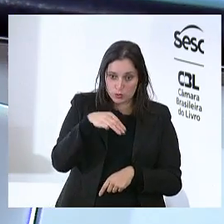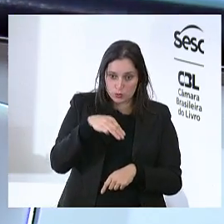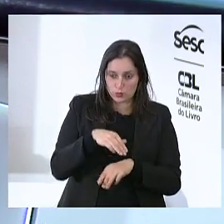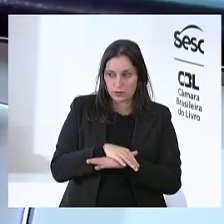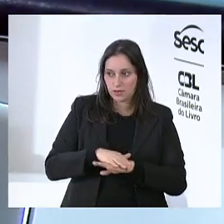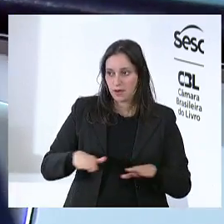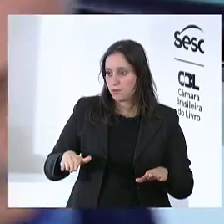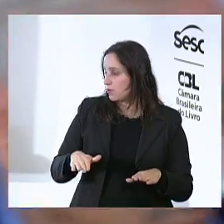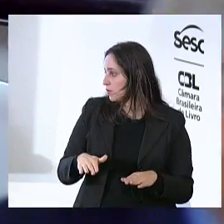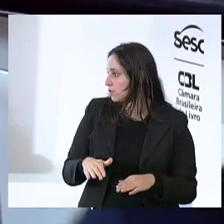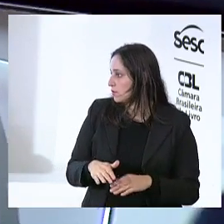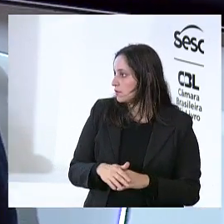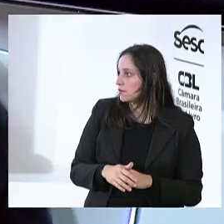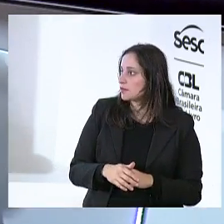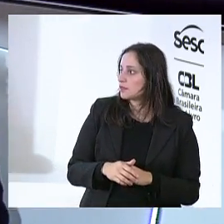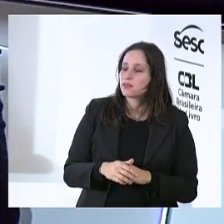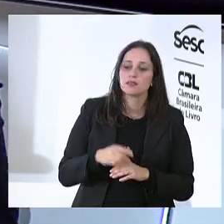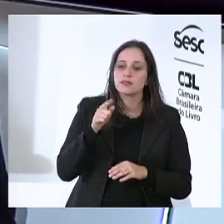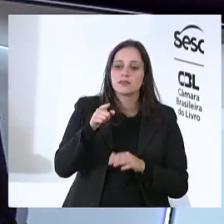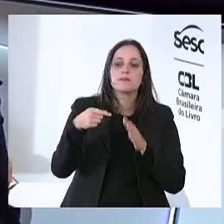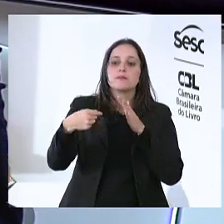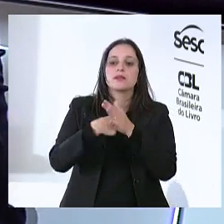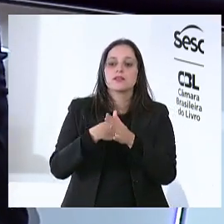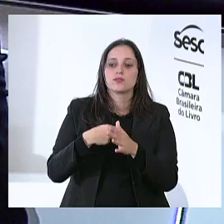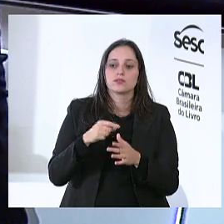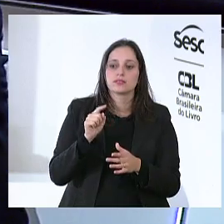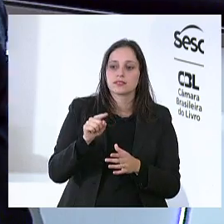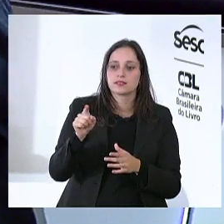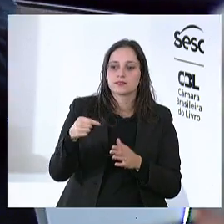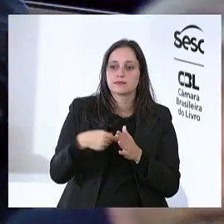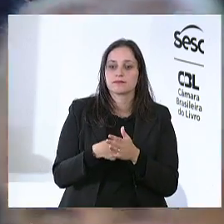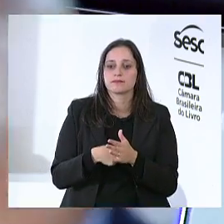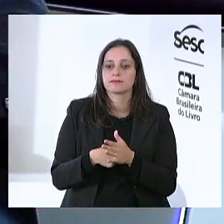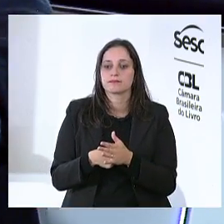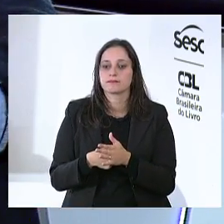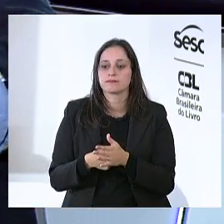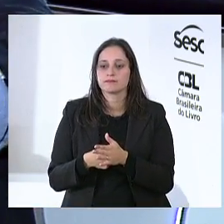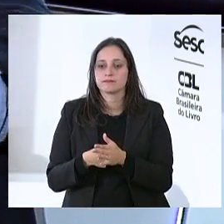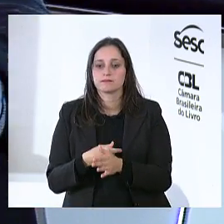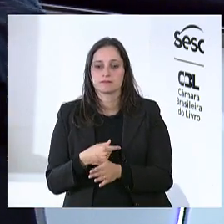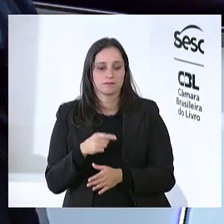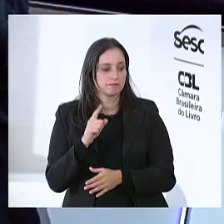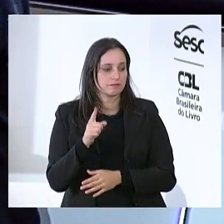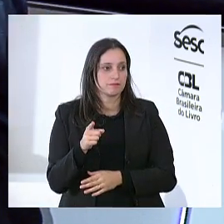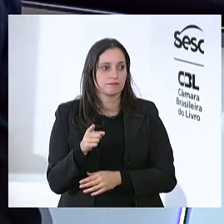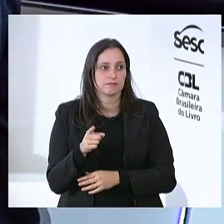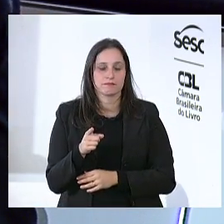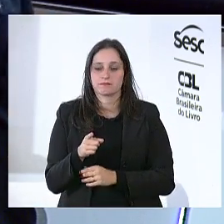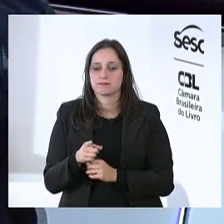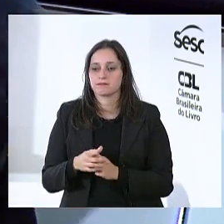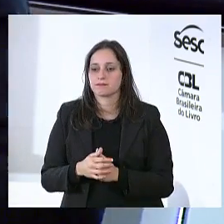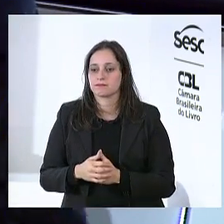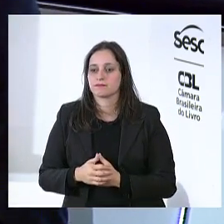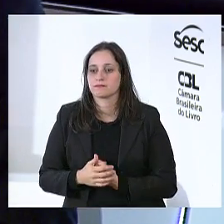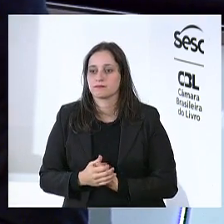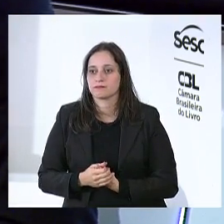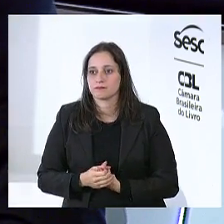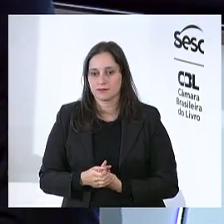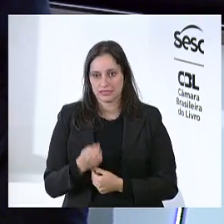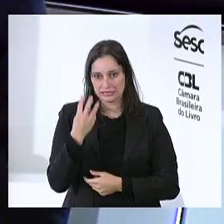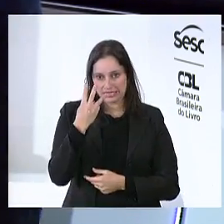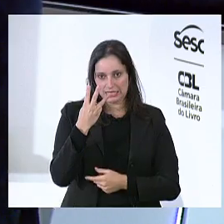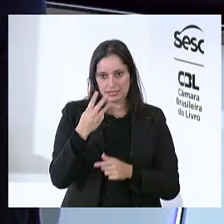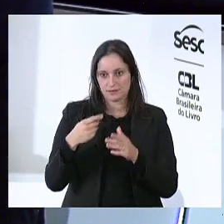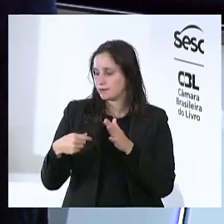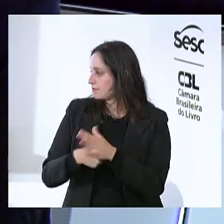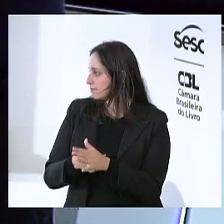vamos quem tem mais pergunta aí? Ali, aqui. Tem mais alguém? Ali. Temos essas três.